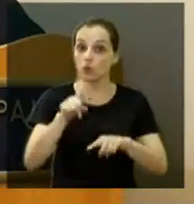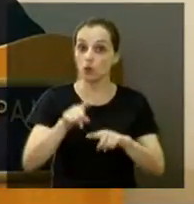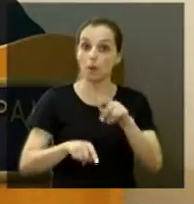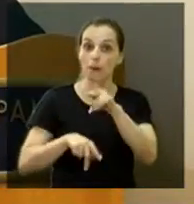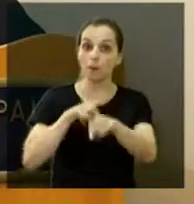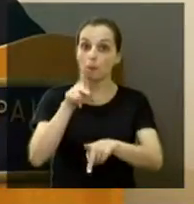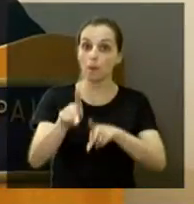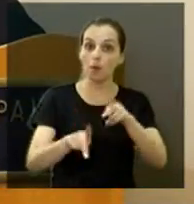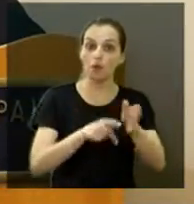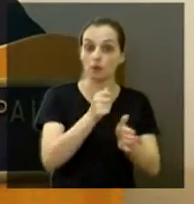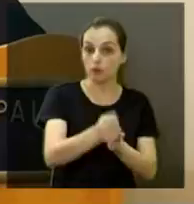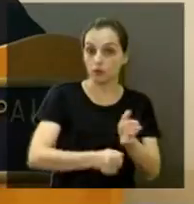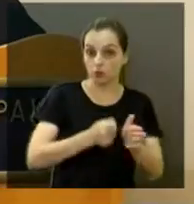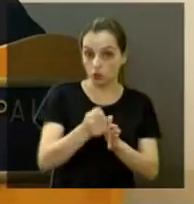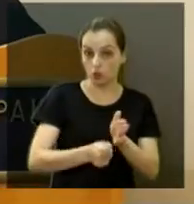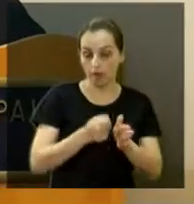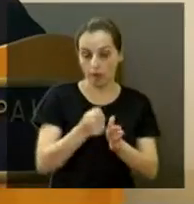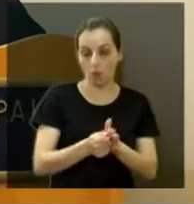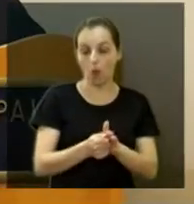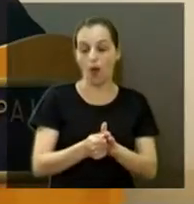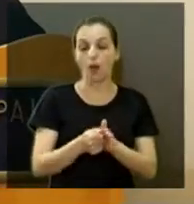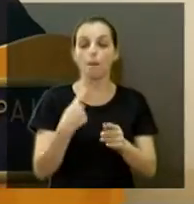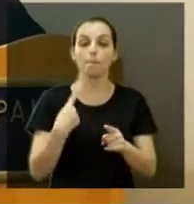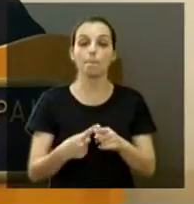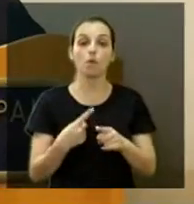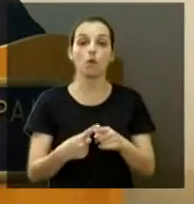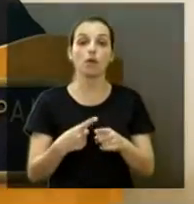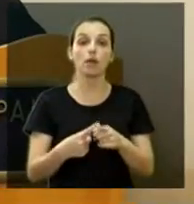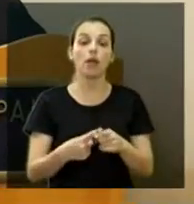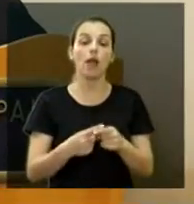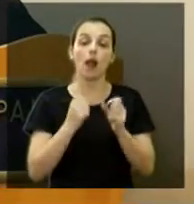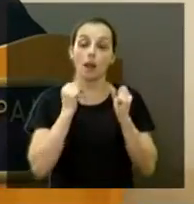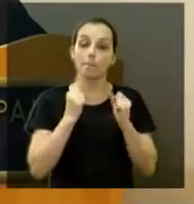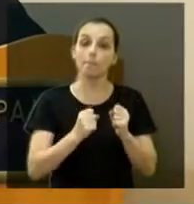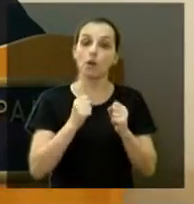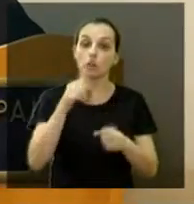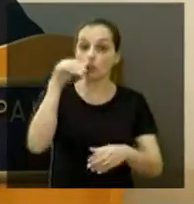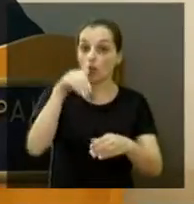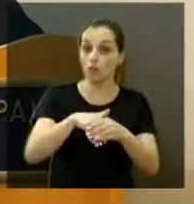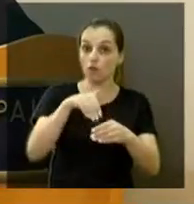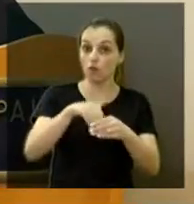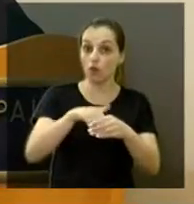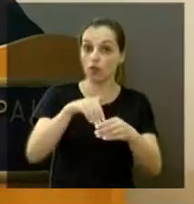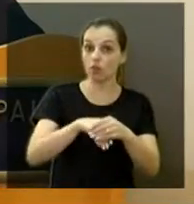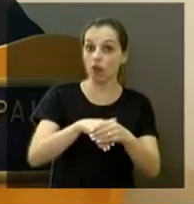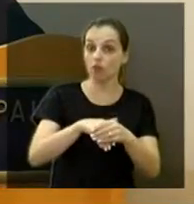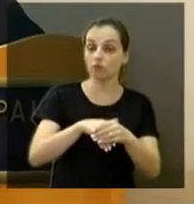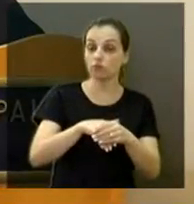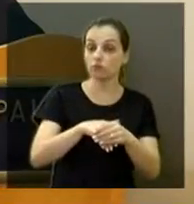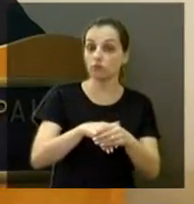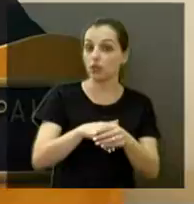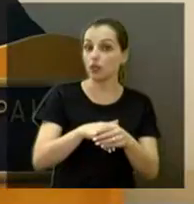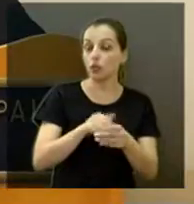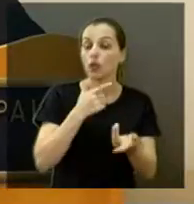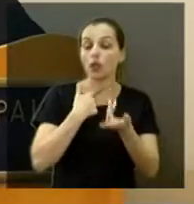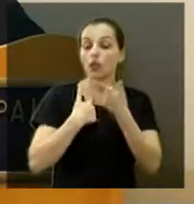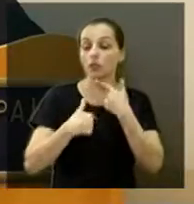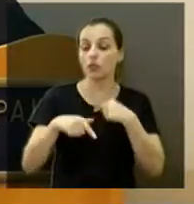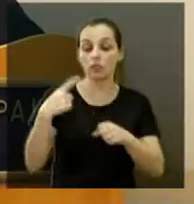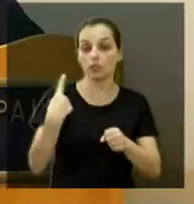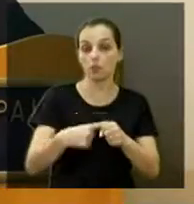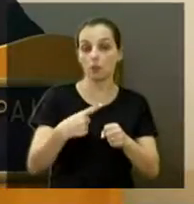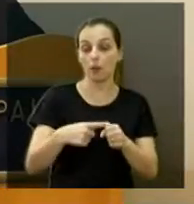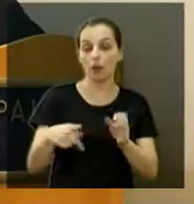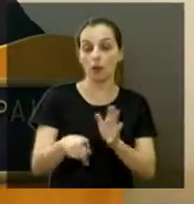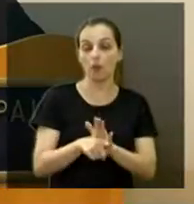vai ali, ela tem chance de votar a sua obra que queres naquele bairro. Isso foi um trabalho muito grande